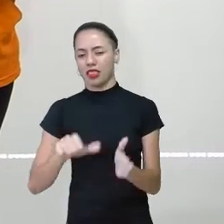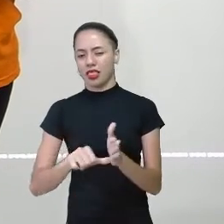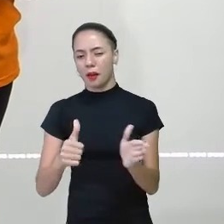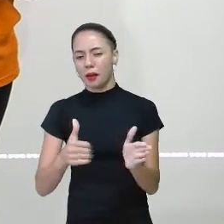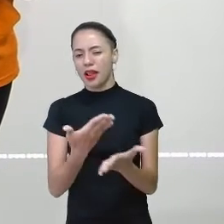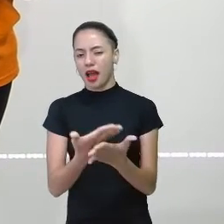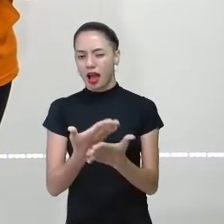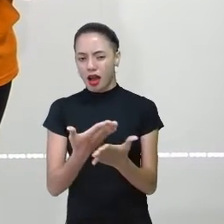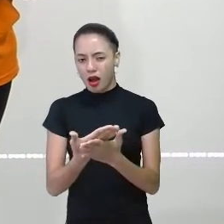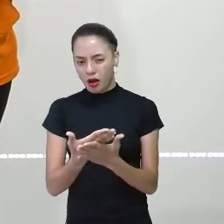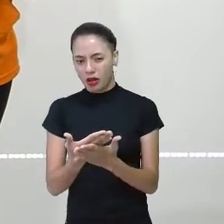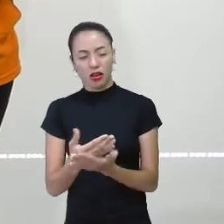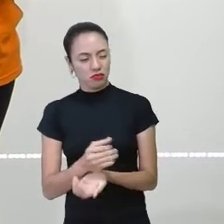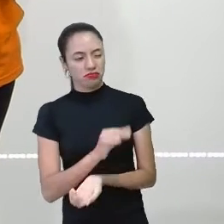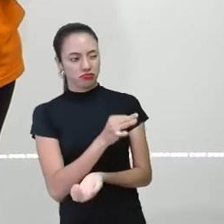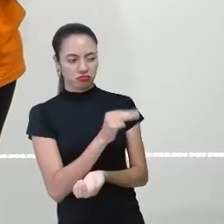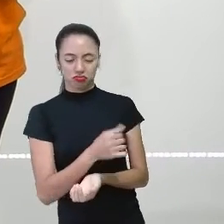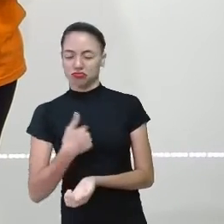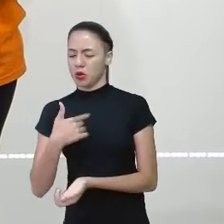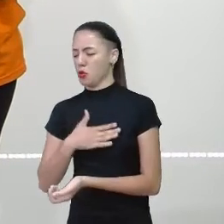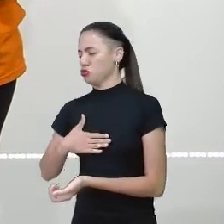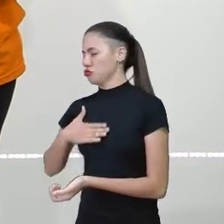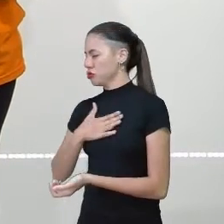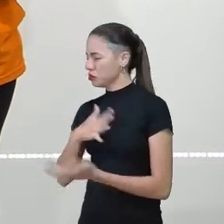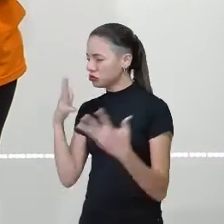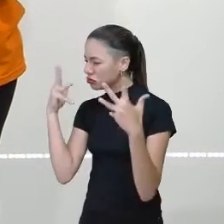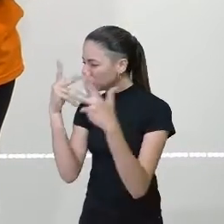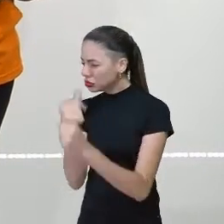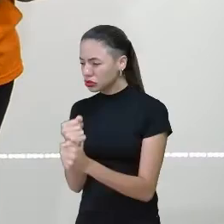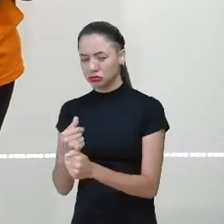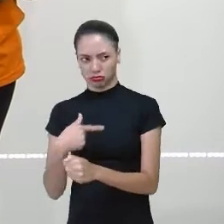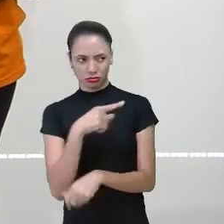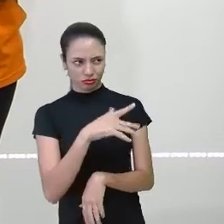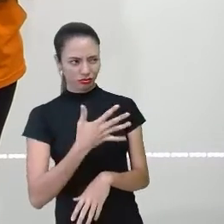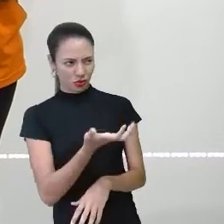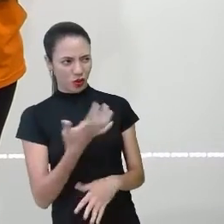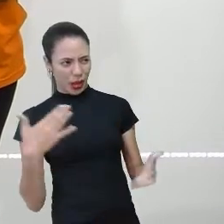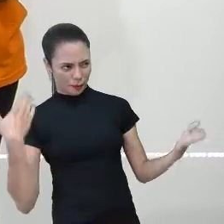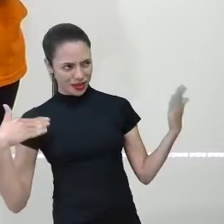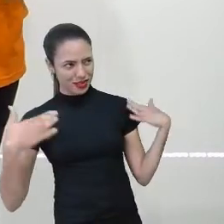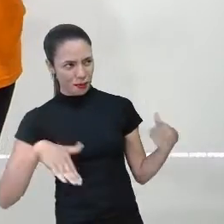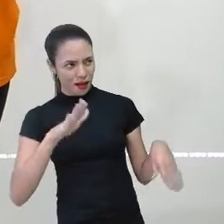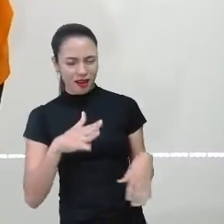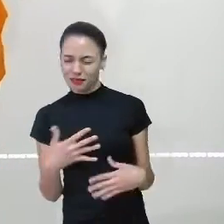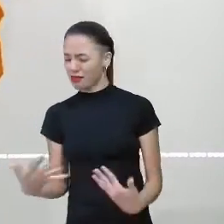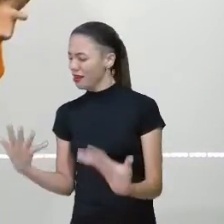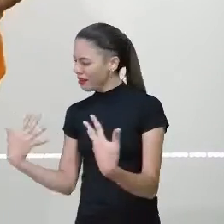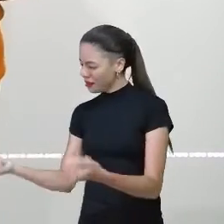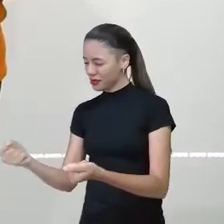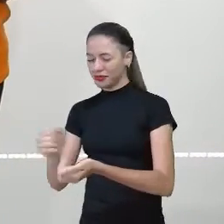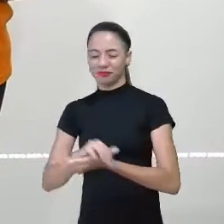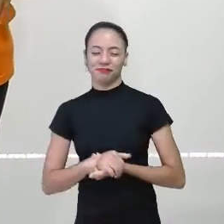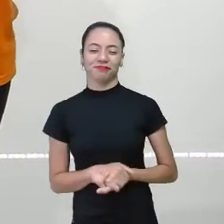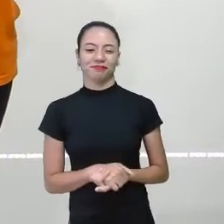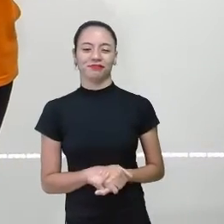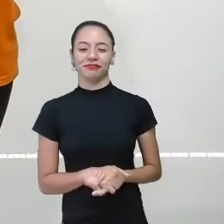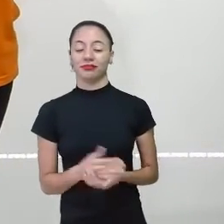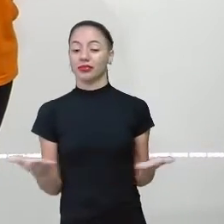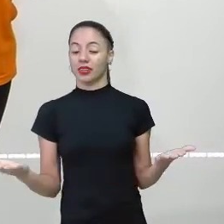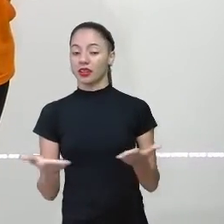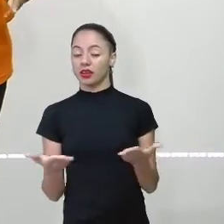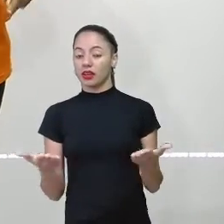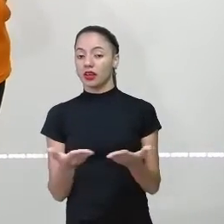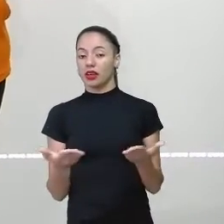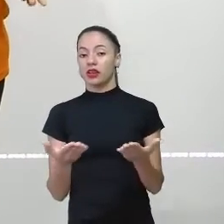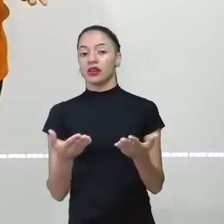Foi lindo, não foi? Poxa, eu gostei, tu gostou? Gostei demais. Poxa, quer passear mais? Vamos embora. Vamos embora. Então, hoje a gente vai